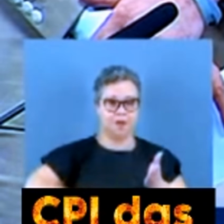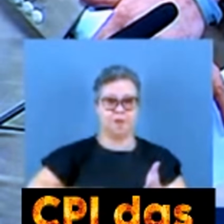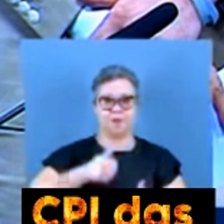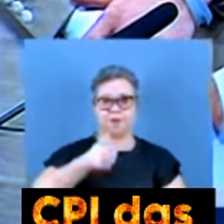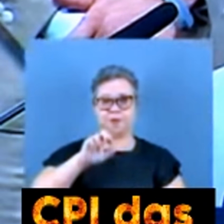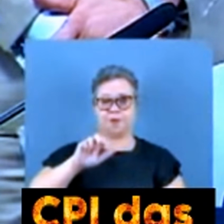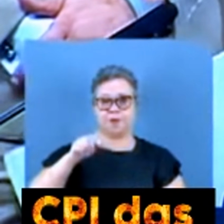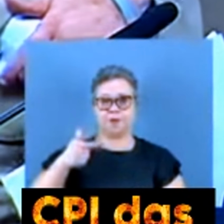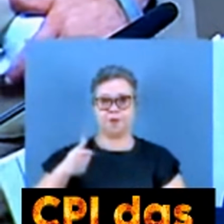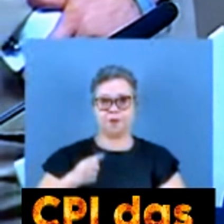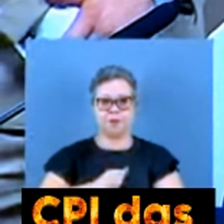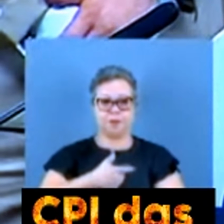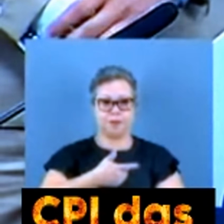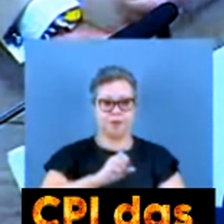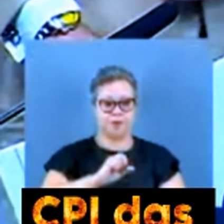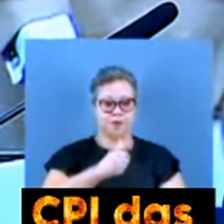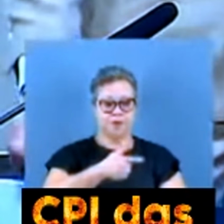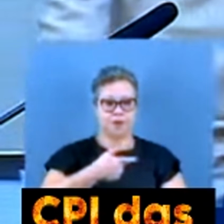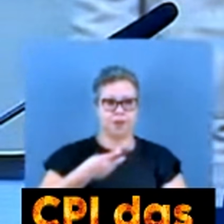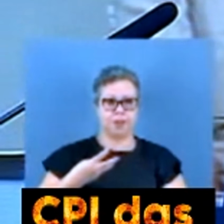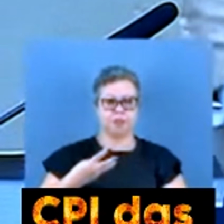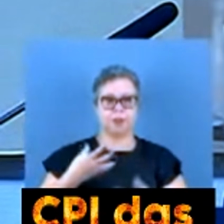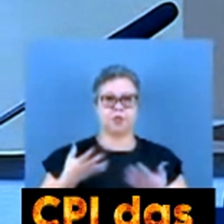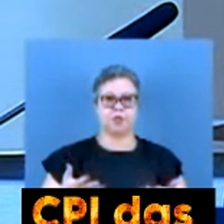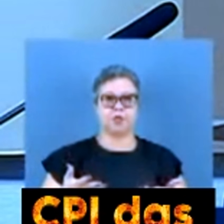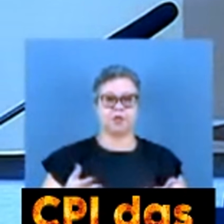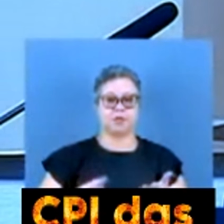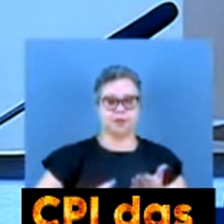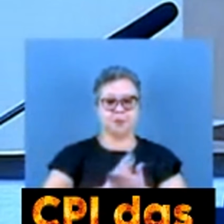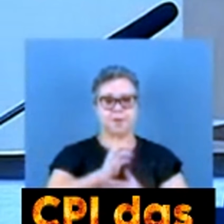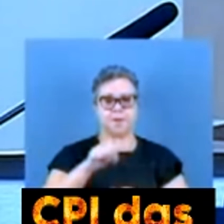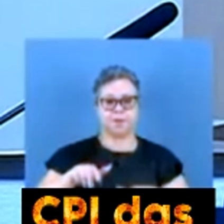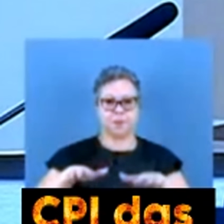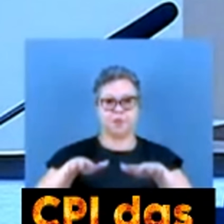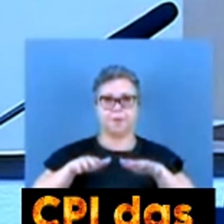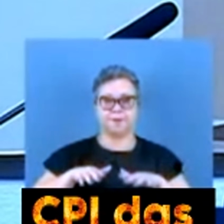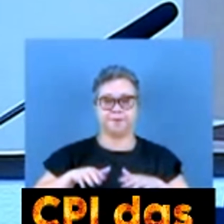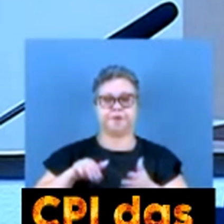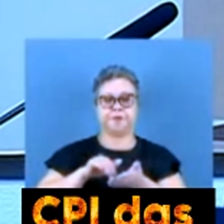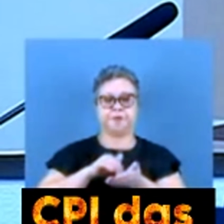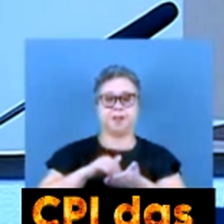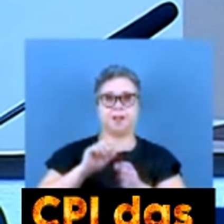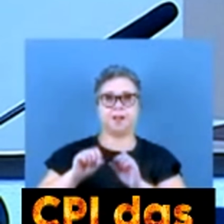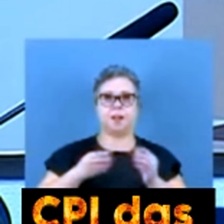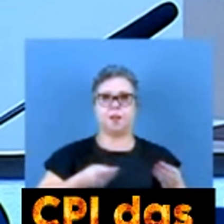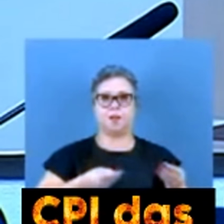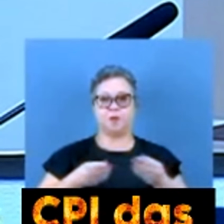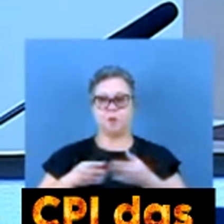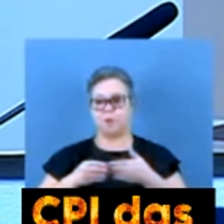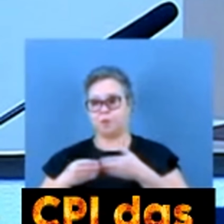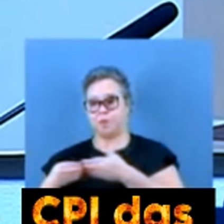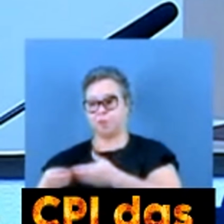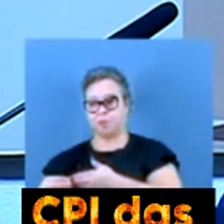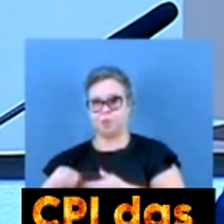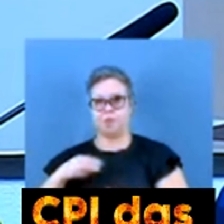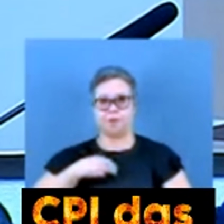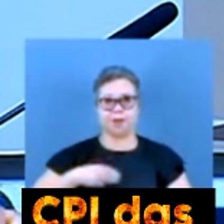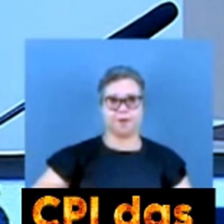154/2023, aprovado por este colegiado. Peço à secretaria que conduza a senhora ministra para compor a mesa.